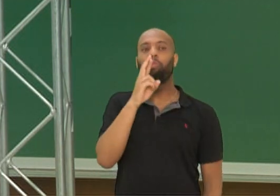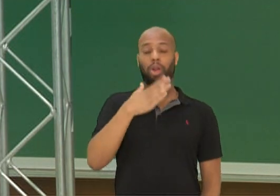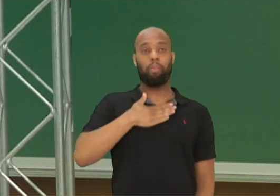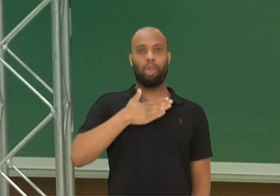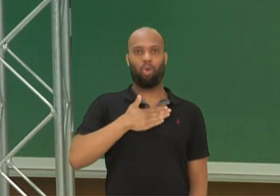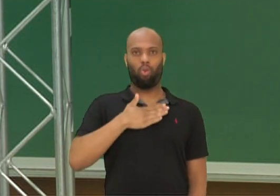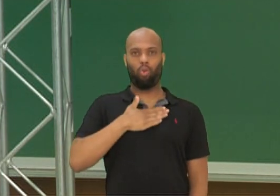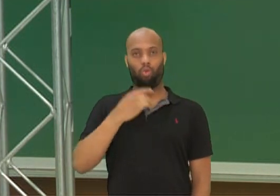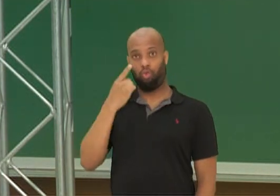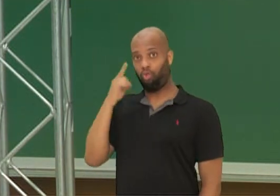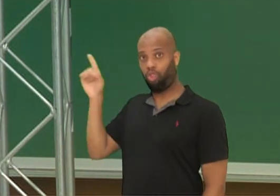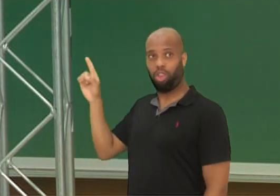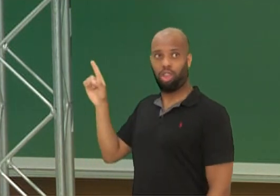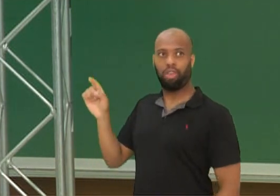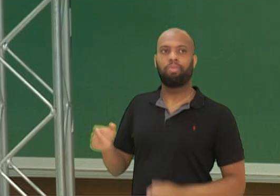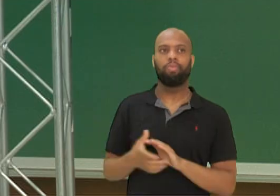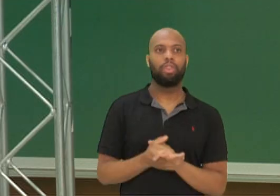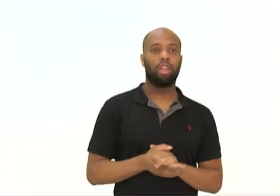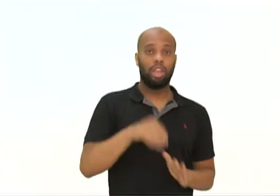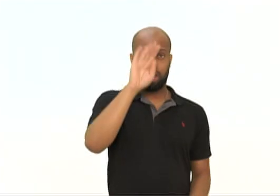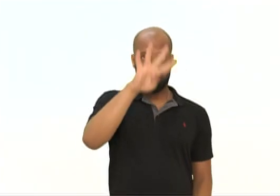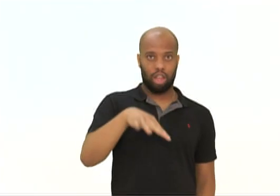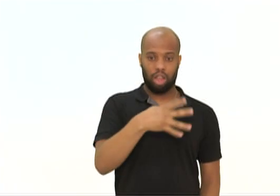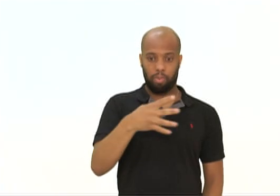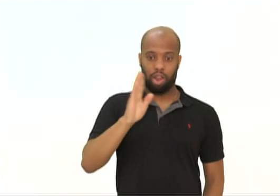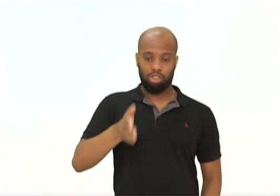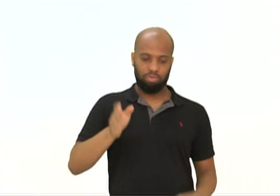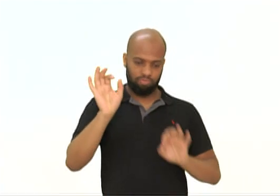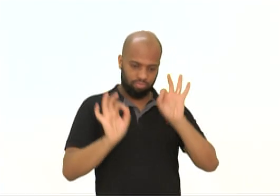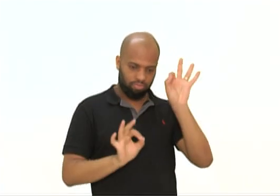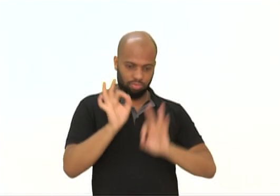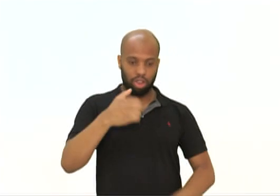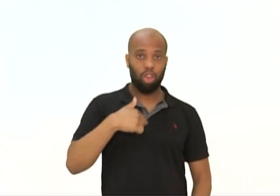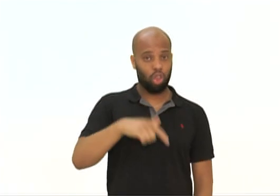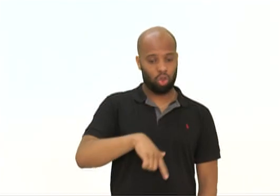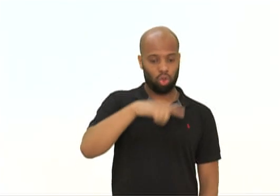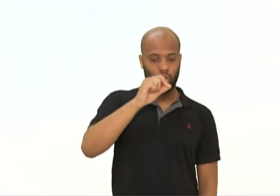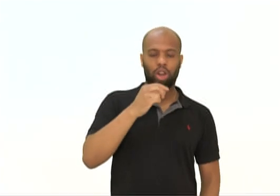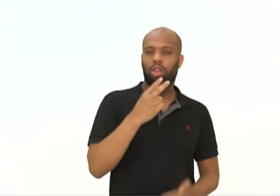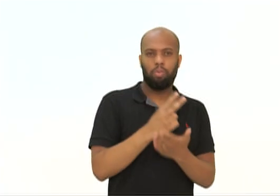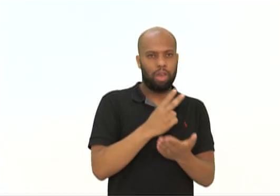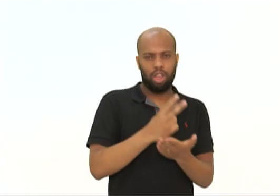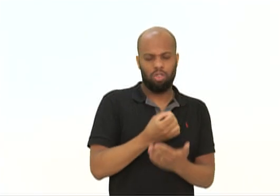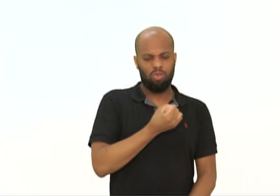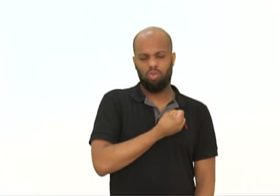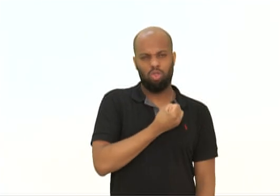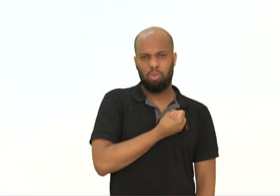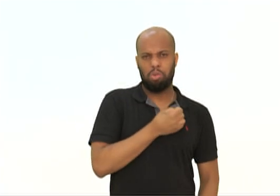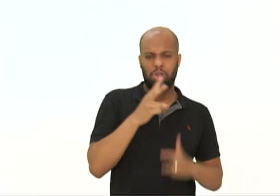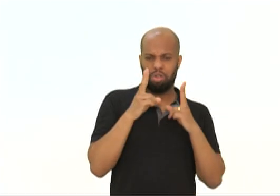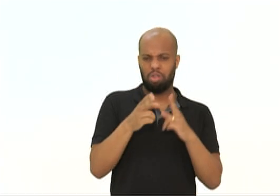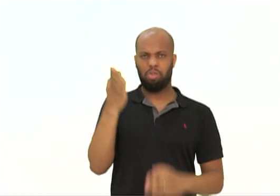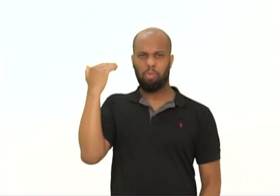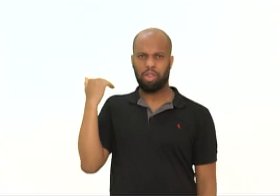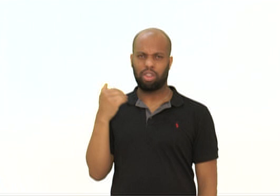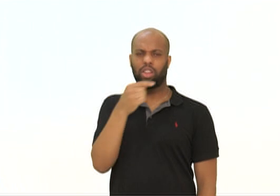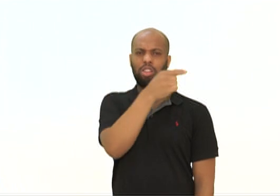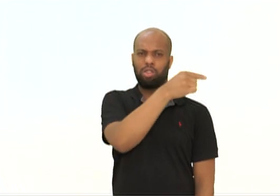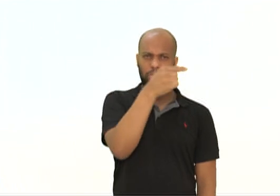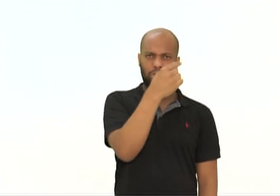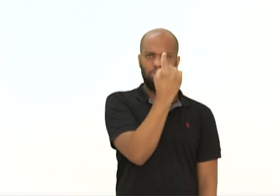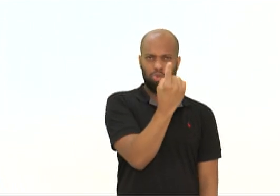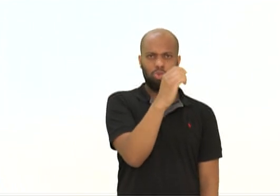professor aqui no quadro. Tabela montada, eu escolhi os mesmos valores desse anterior para X, o menos